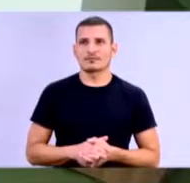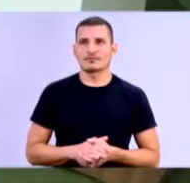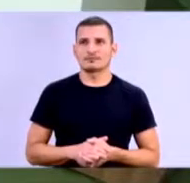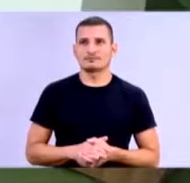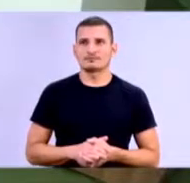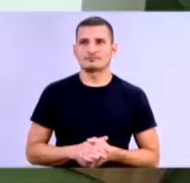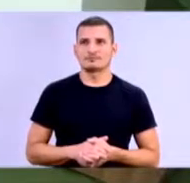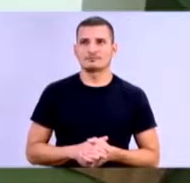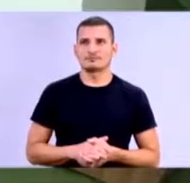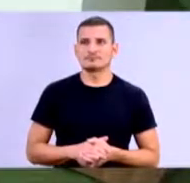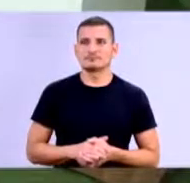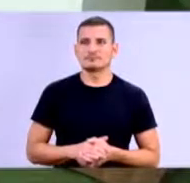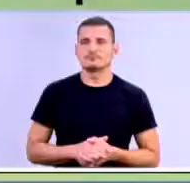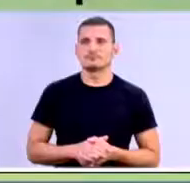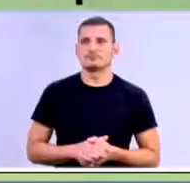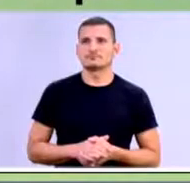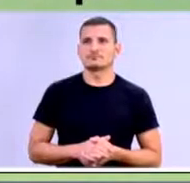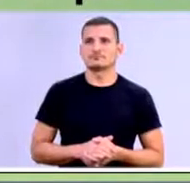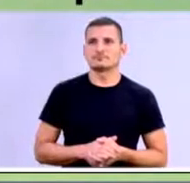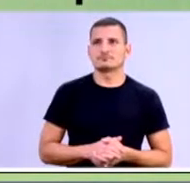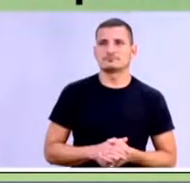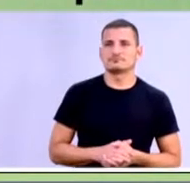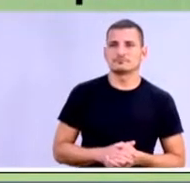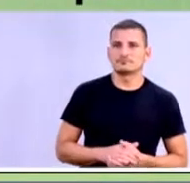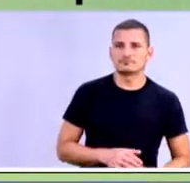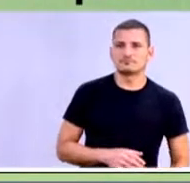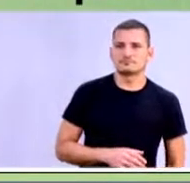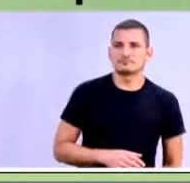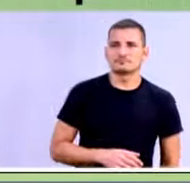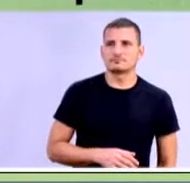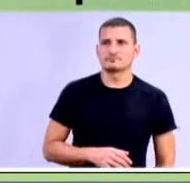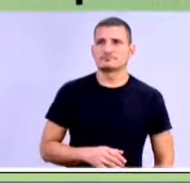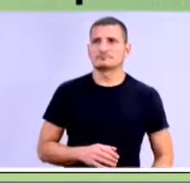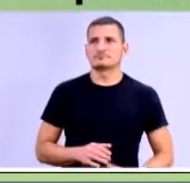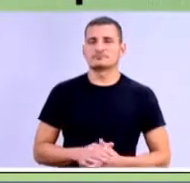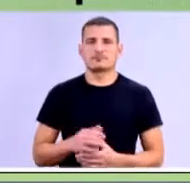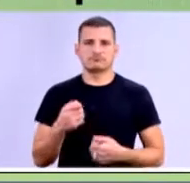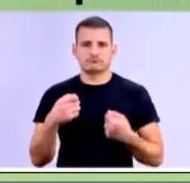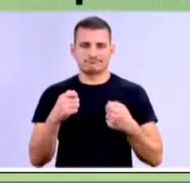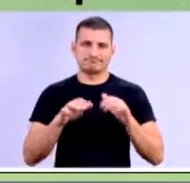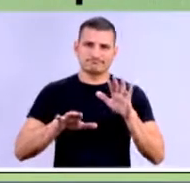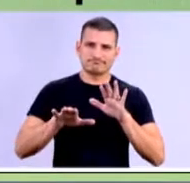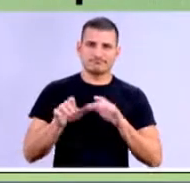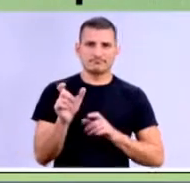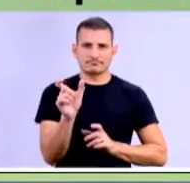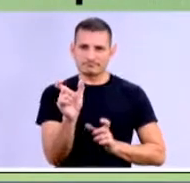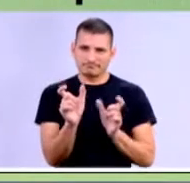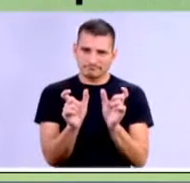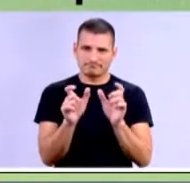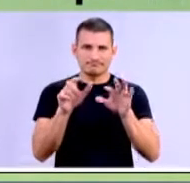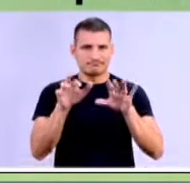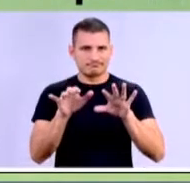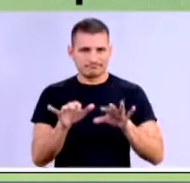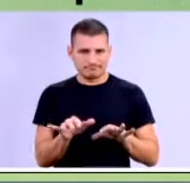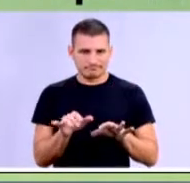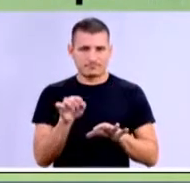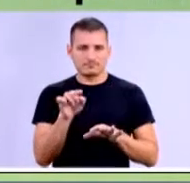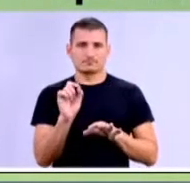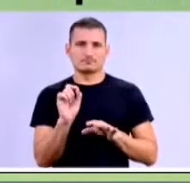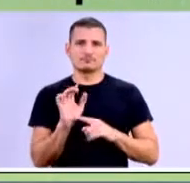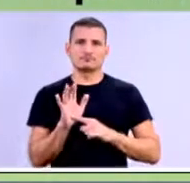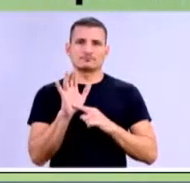só. Tendo cuidado com as palavras, pois as palavras escritas